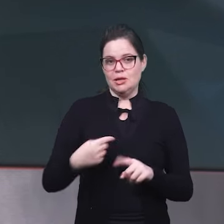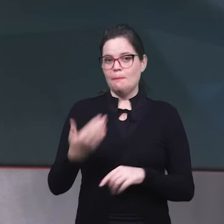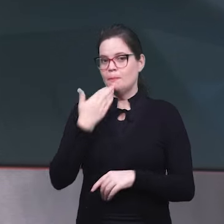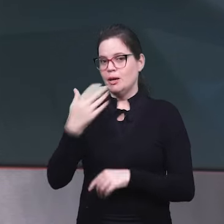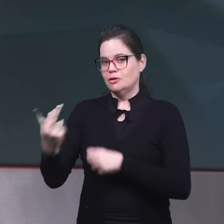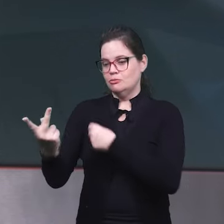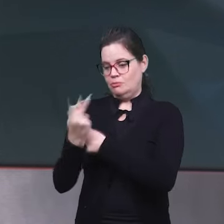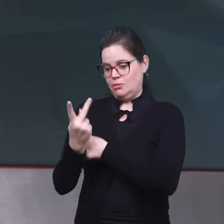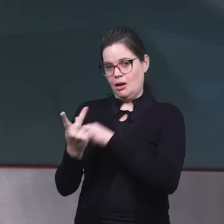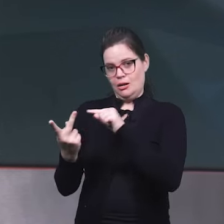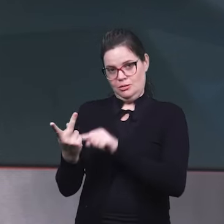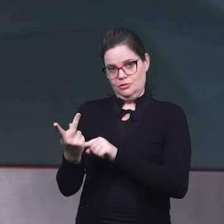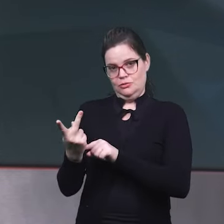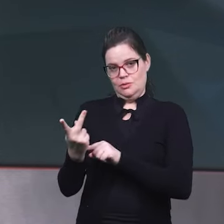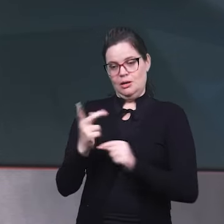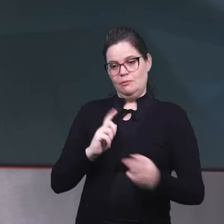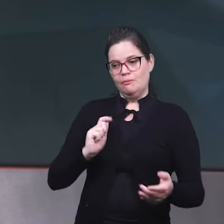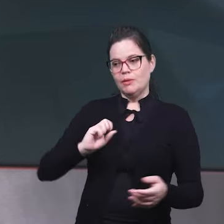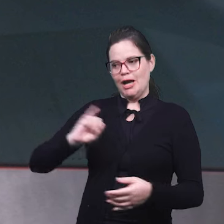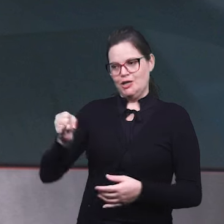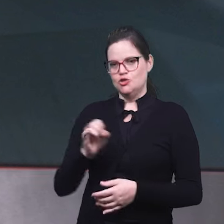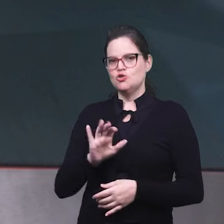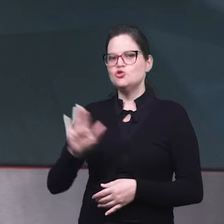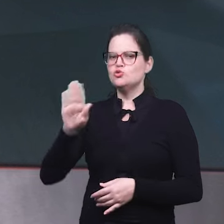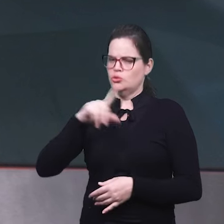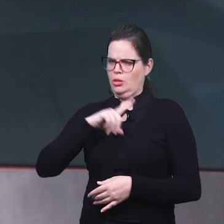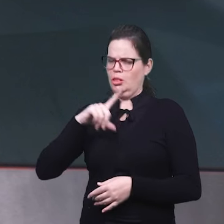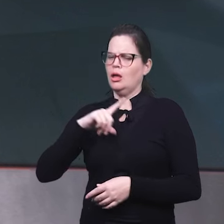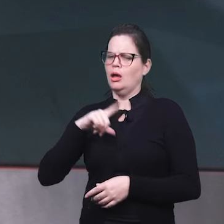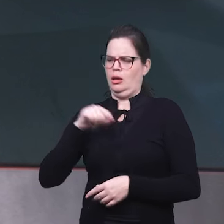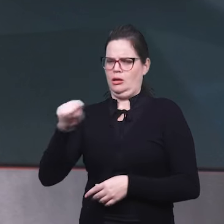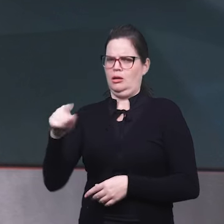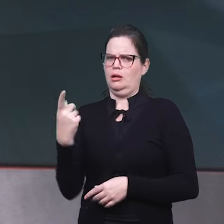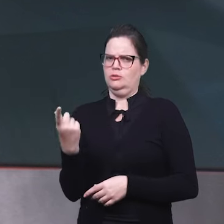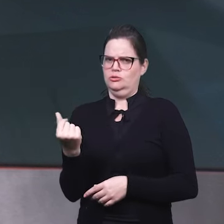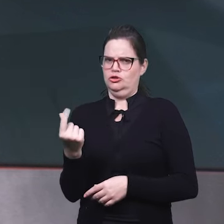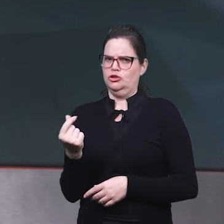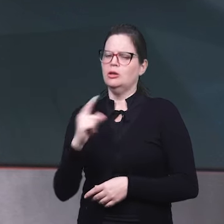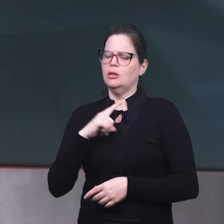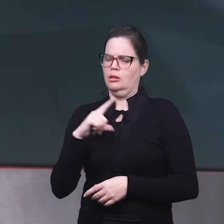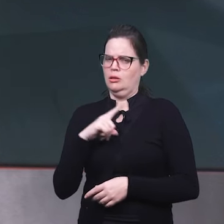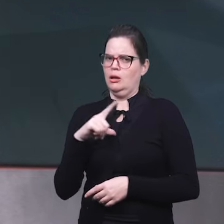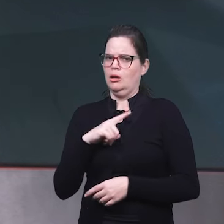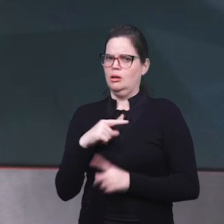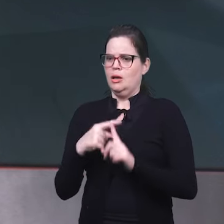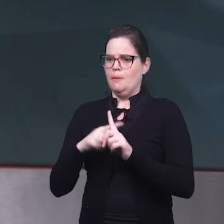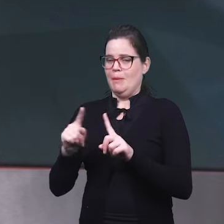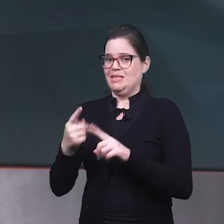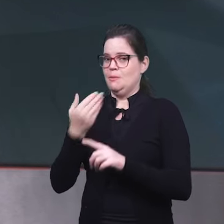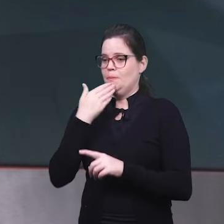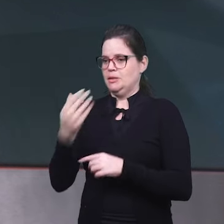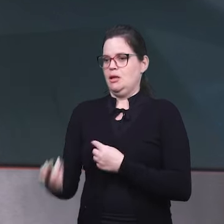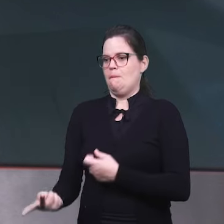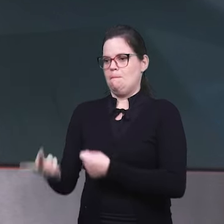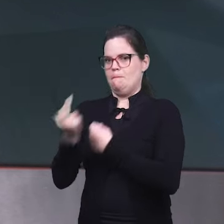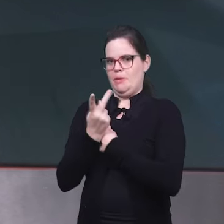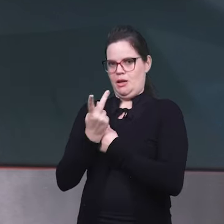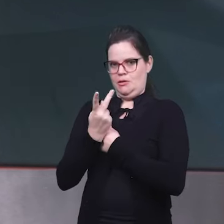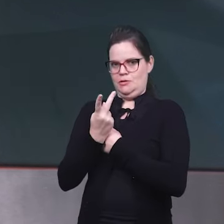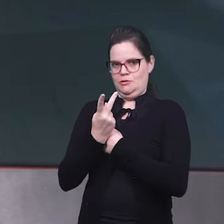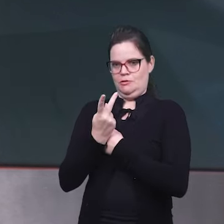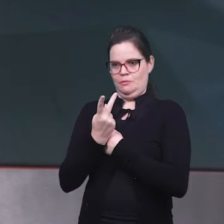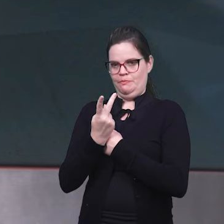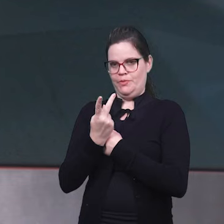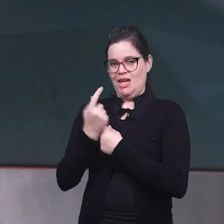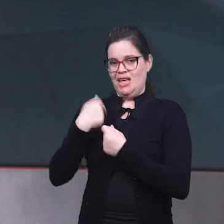emprestado, vai pagar juro, que é o custo do dinheiro, e não faz esse